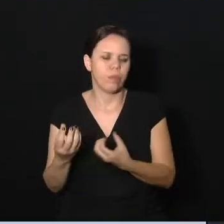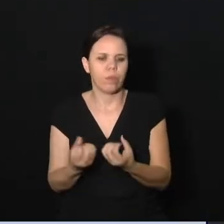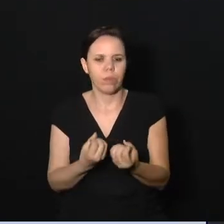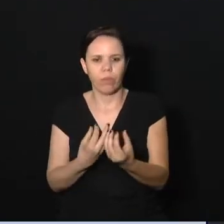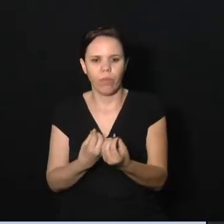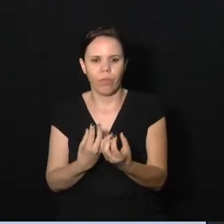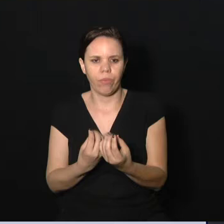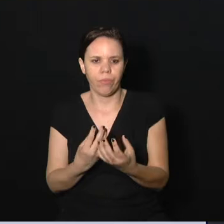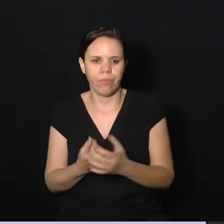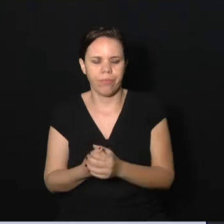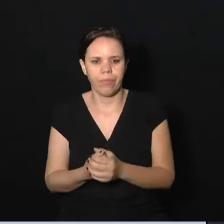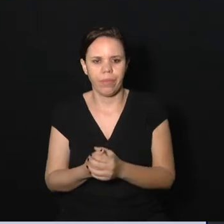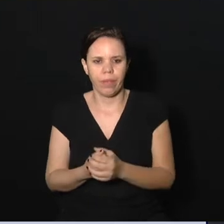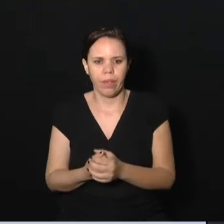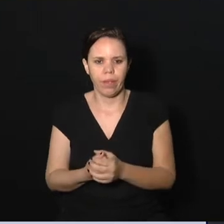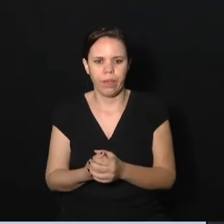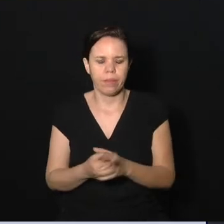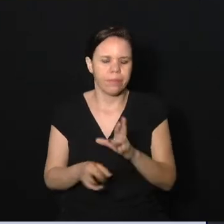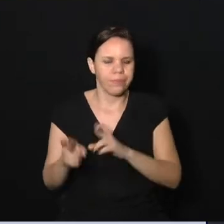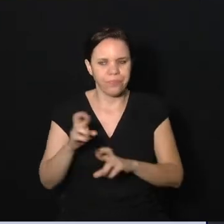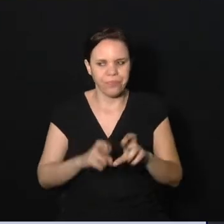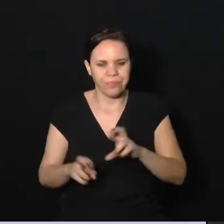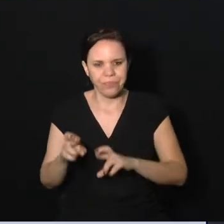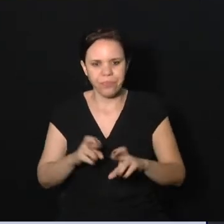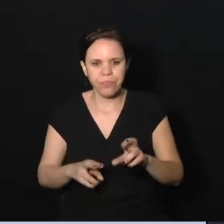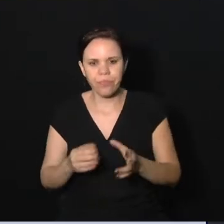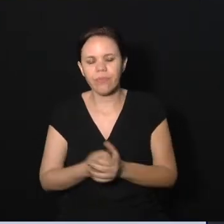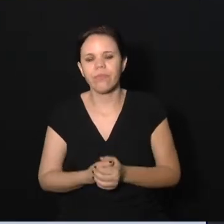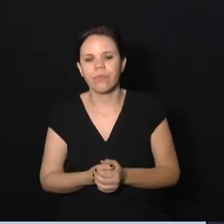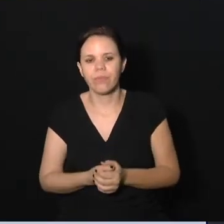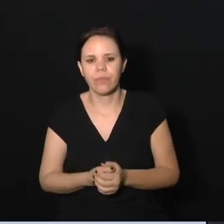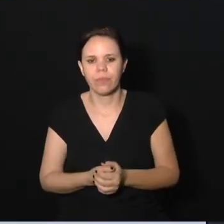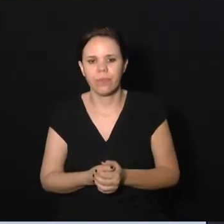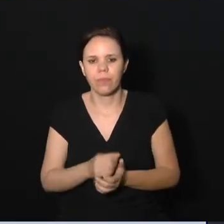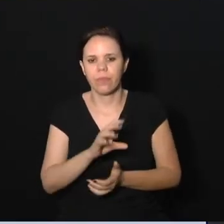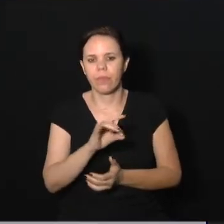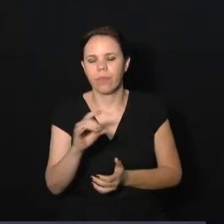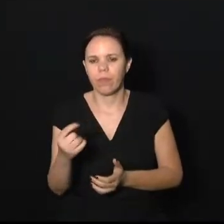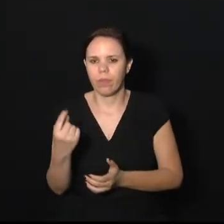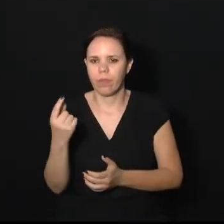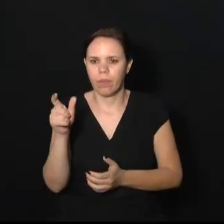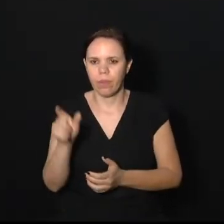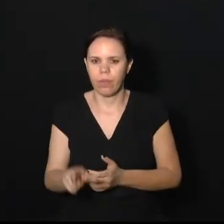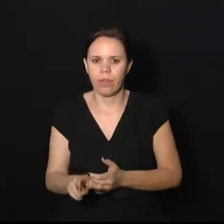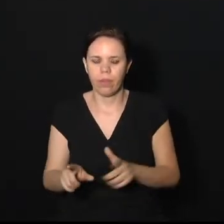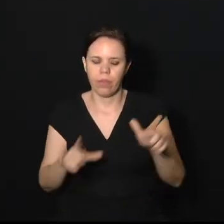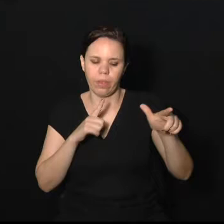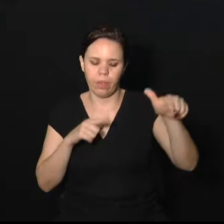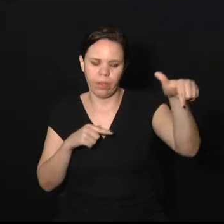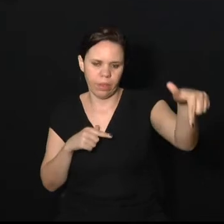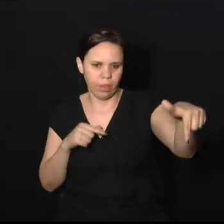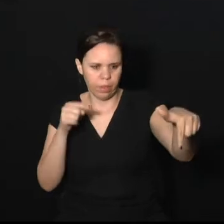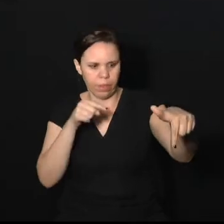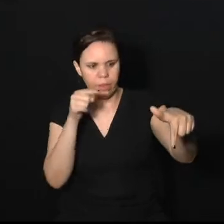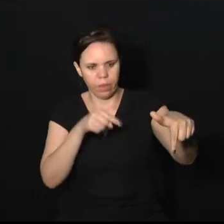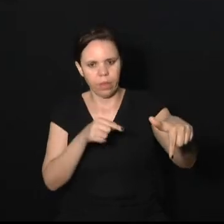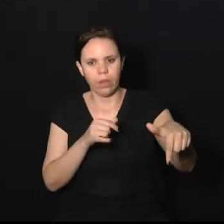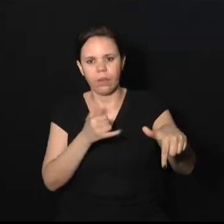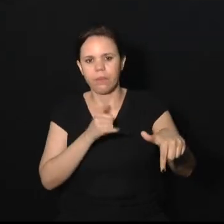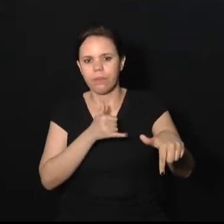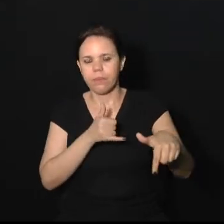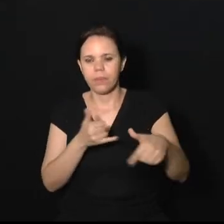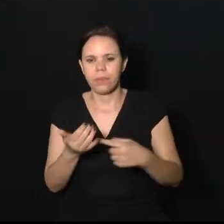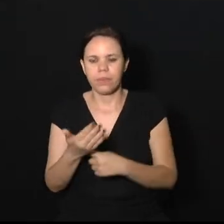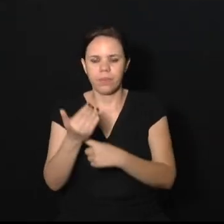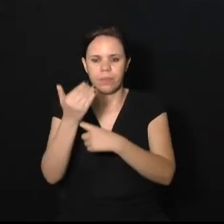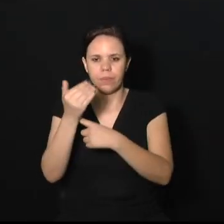estão gerando dados para serem analisados. Então, para cada uma pessoa vão ser mais de 7 dispositivos, que a gente já anda hoje, né, já anda